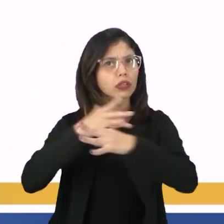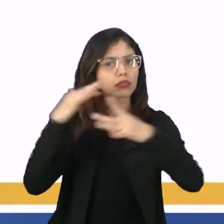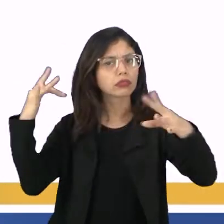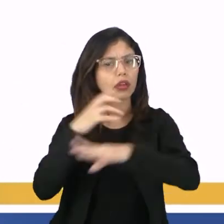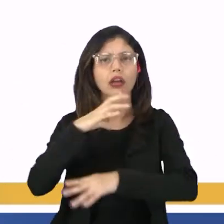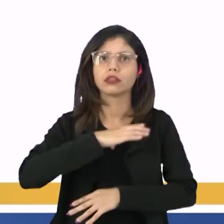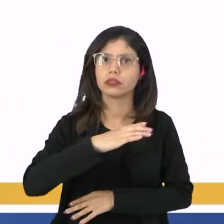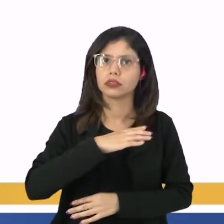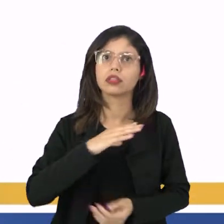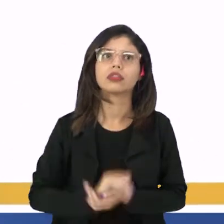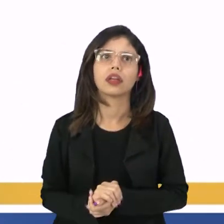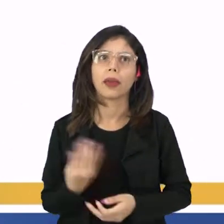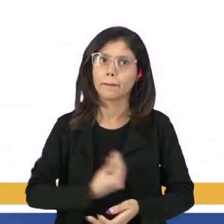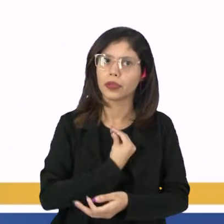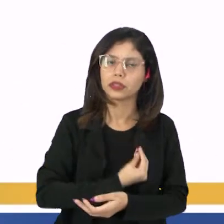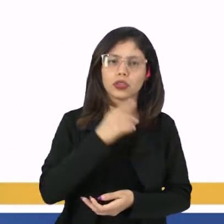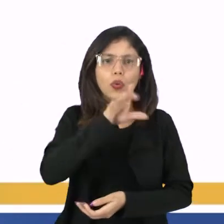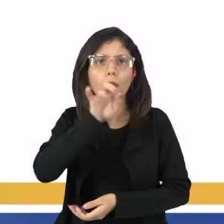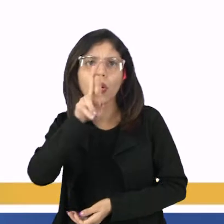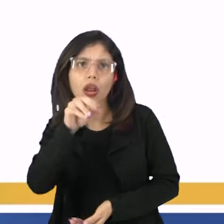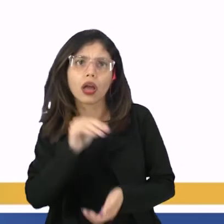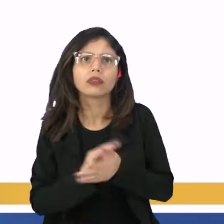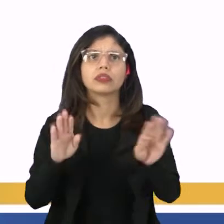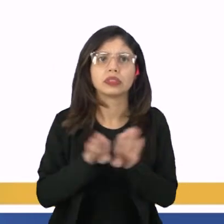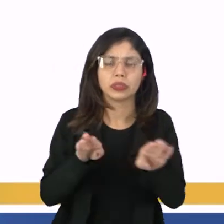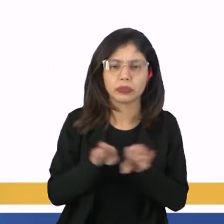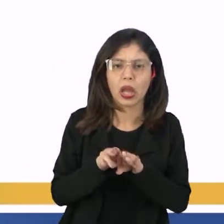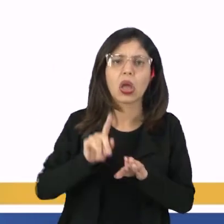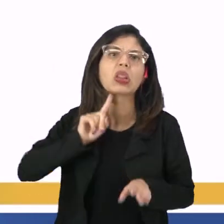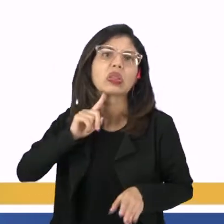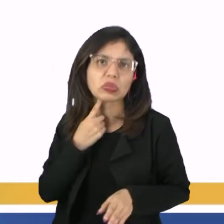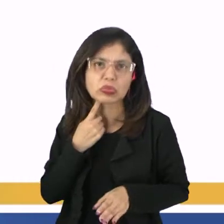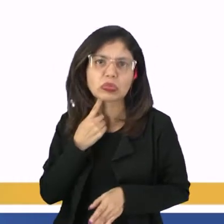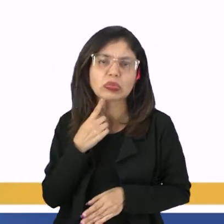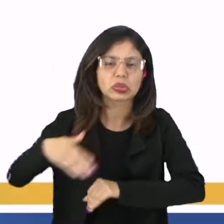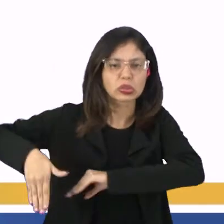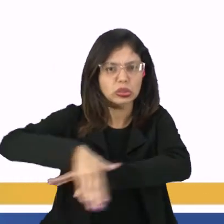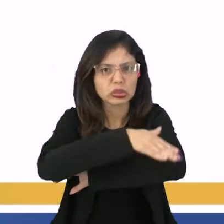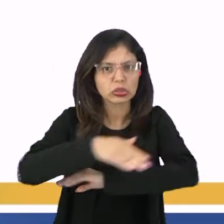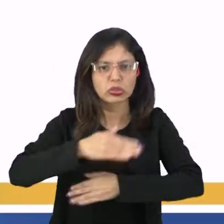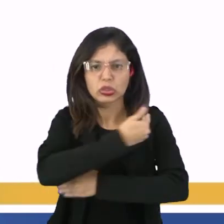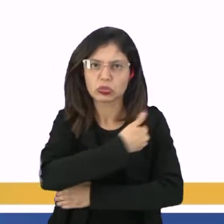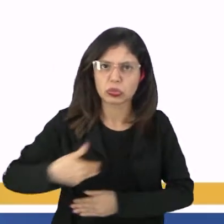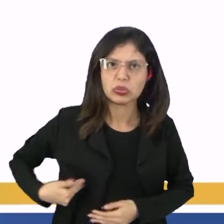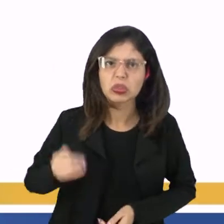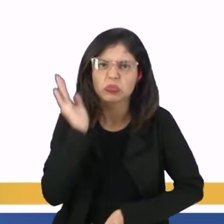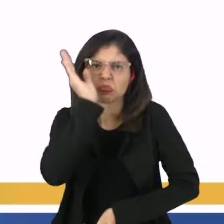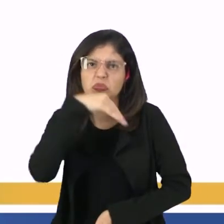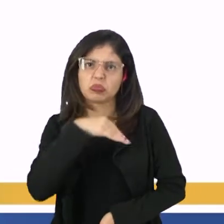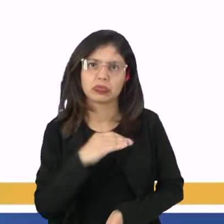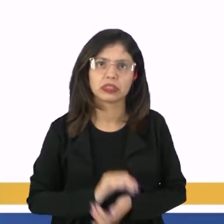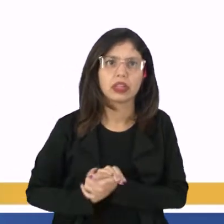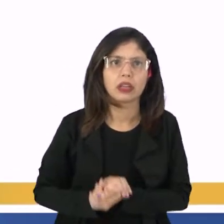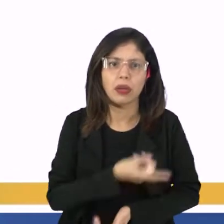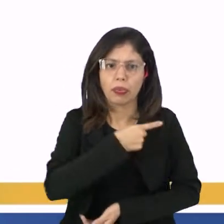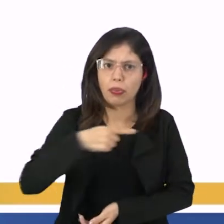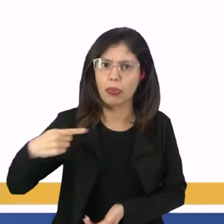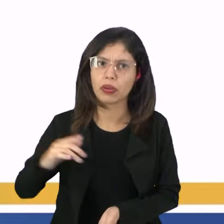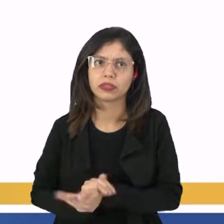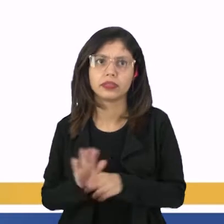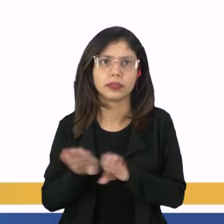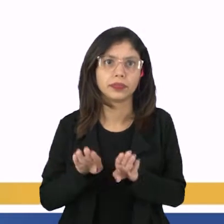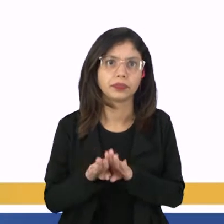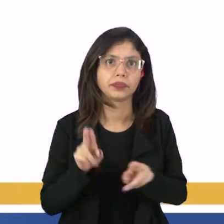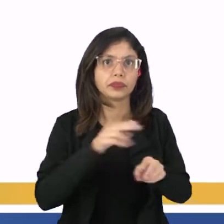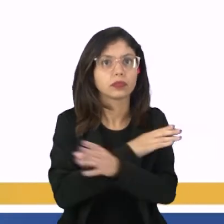a presença de buracos e focos de lixo na via pública, ocasionando extremo mau cheiro, sujeira e ratos.